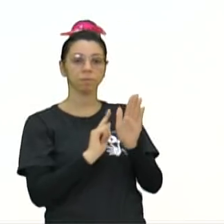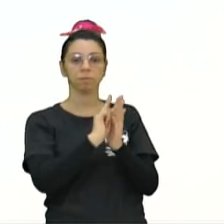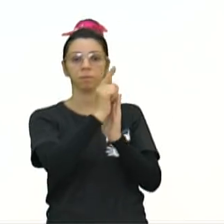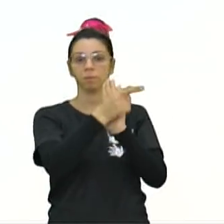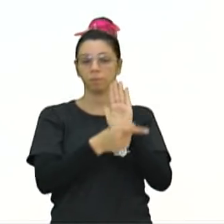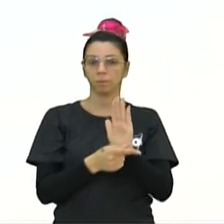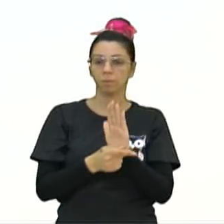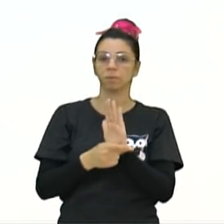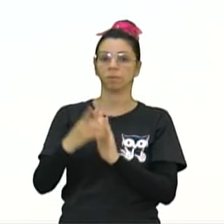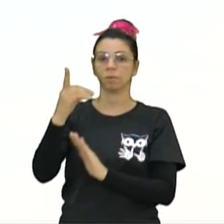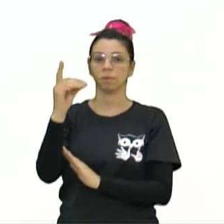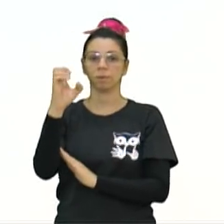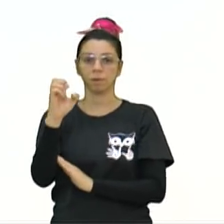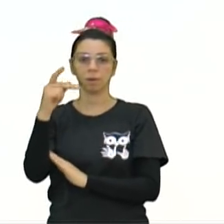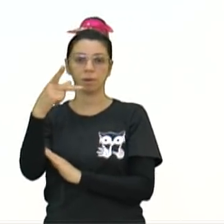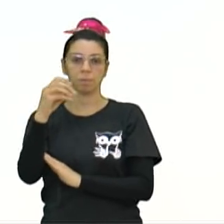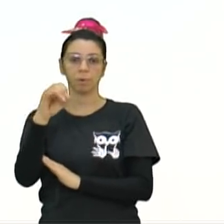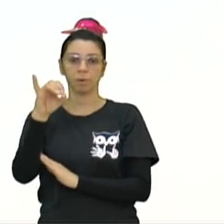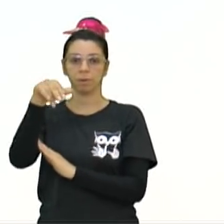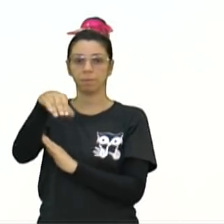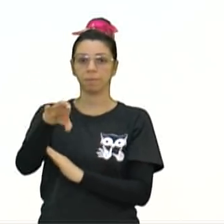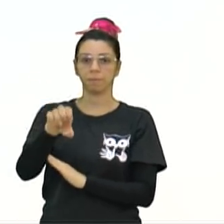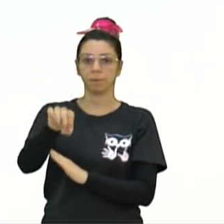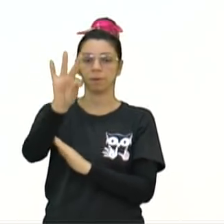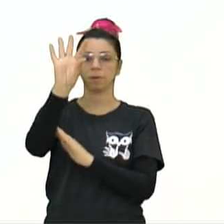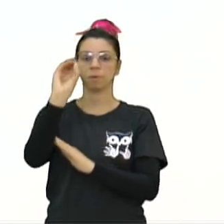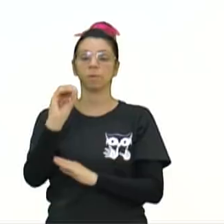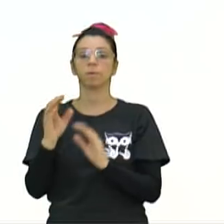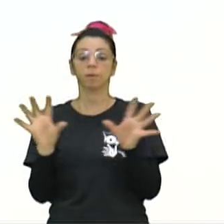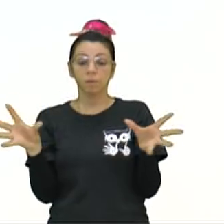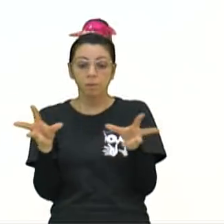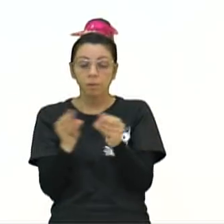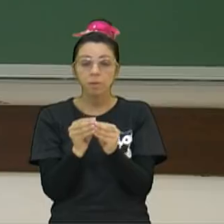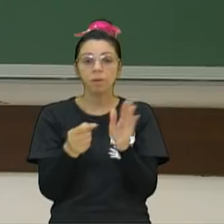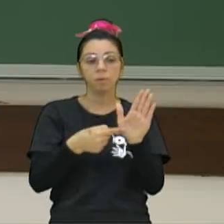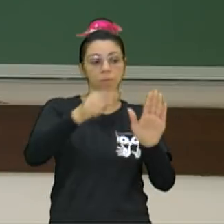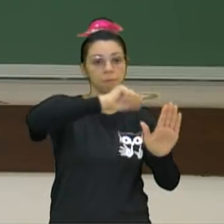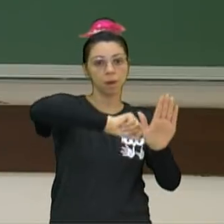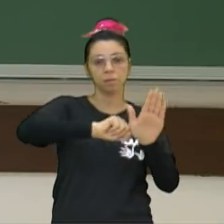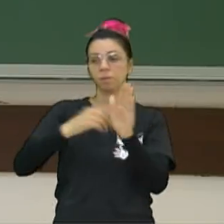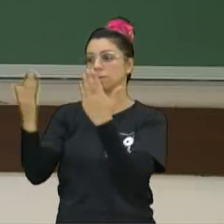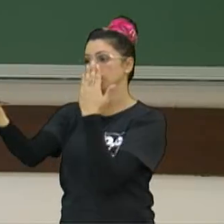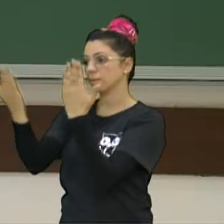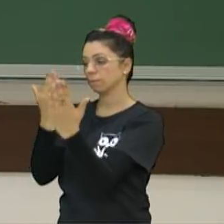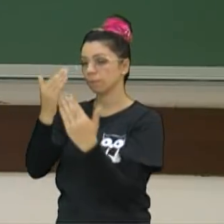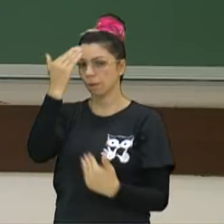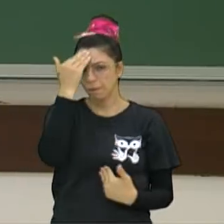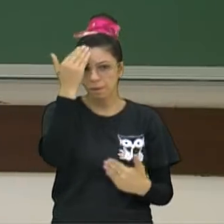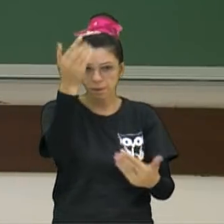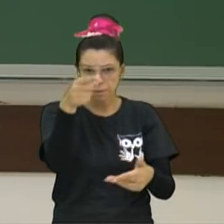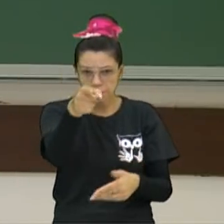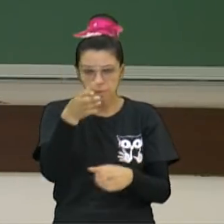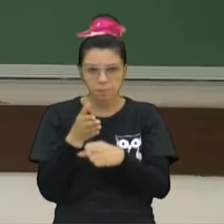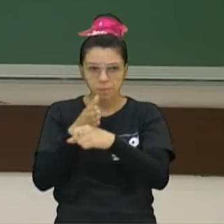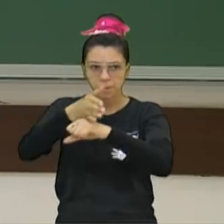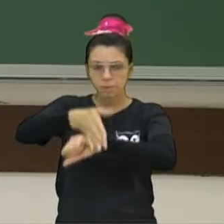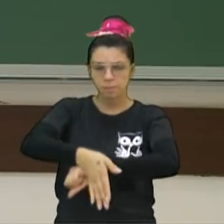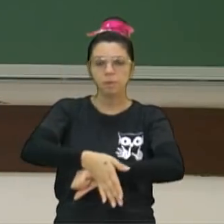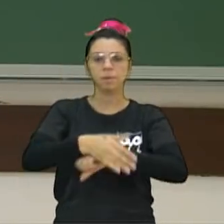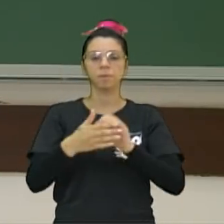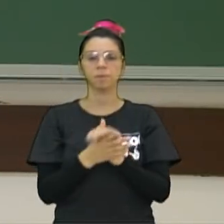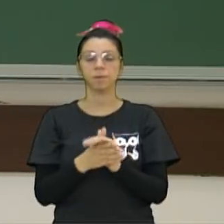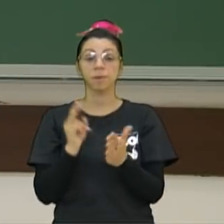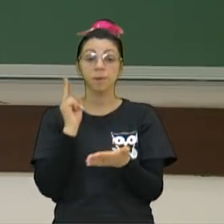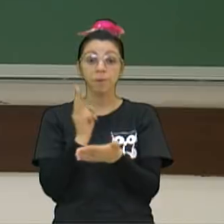discursivo depoimento e fizemos uma revisãozinha aí de metáfora e comparação. Agradeço muito a participação de todos e